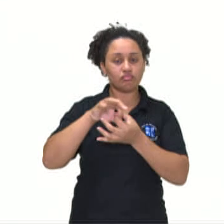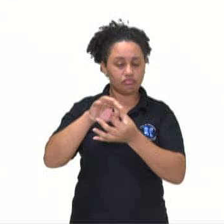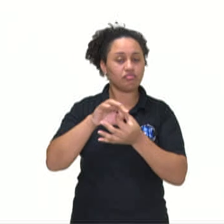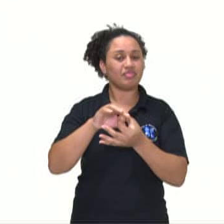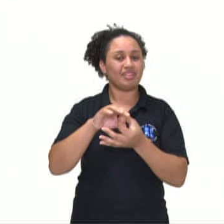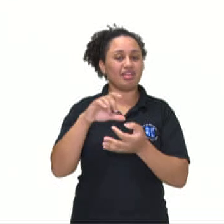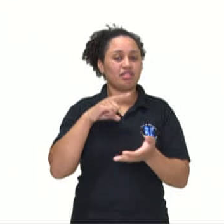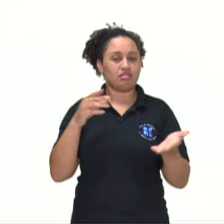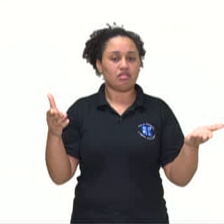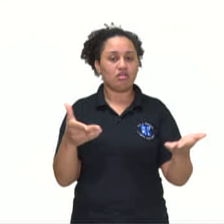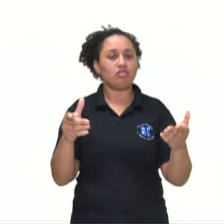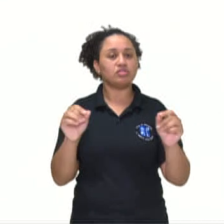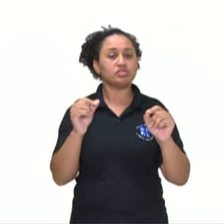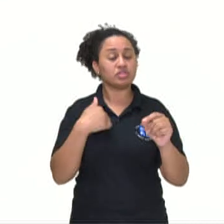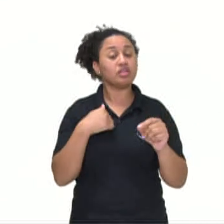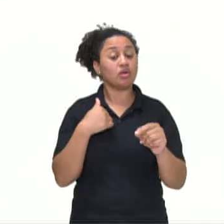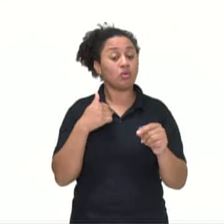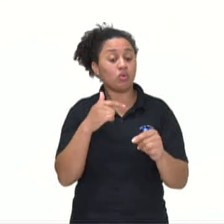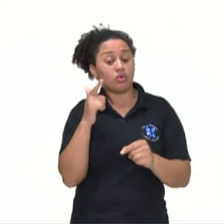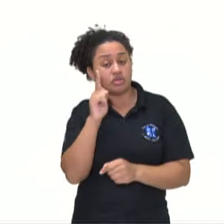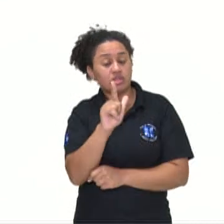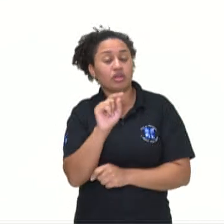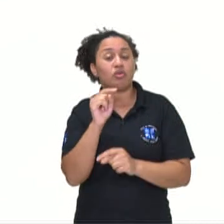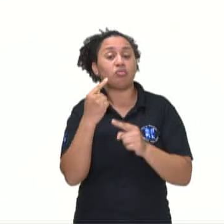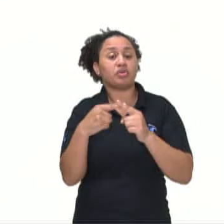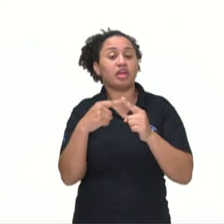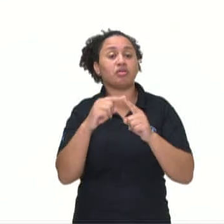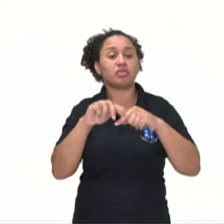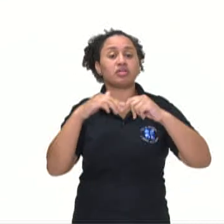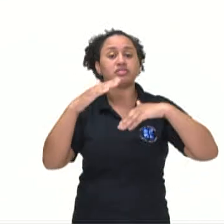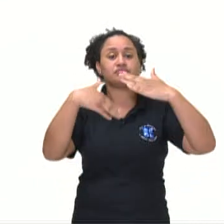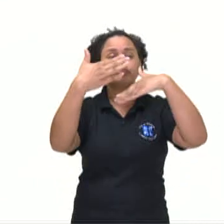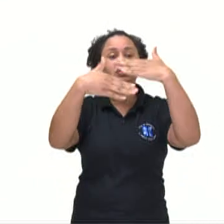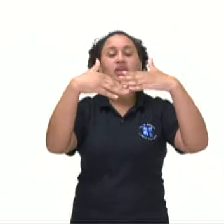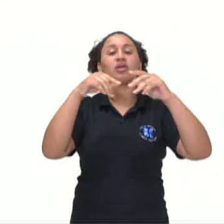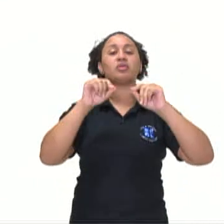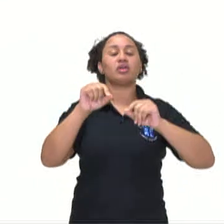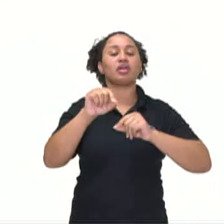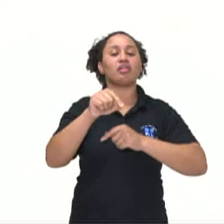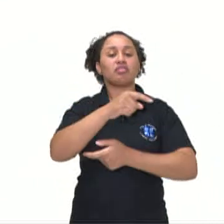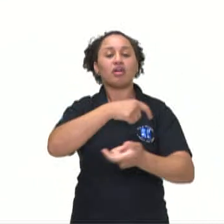temos hoje, só se tornou possível com os avanços da revolução